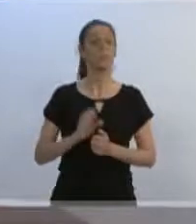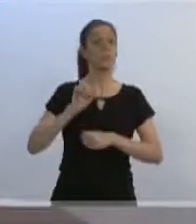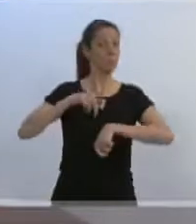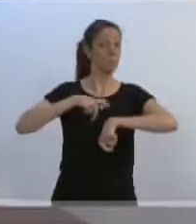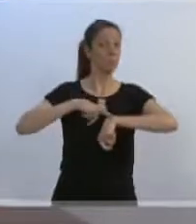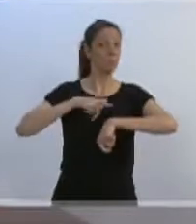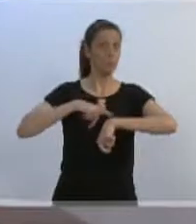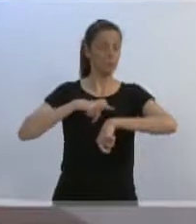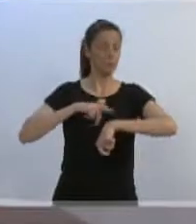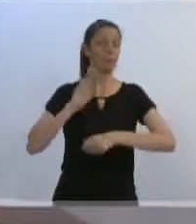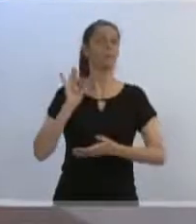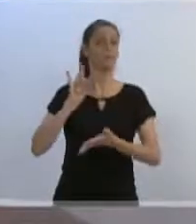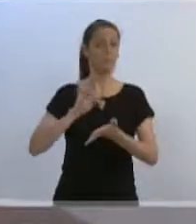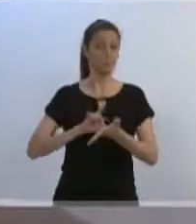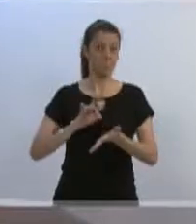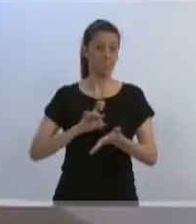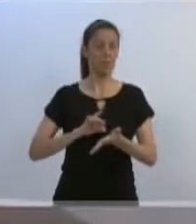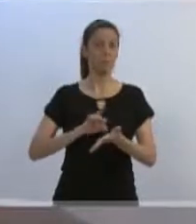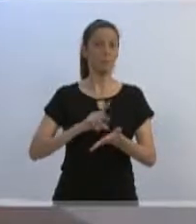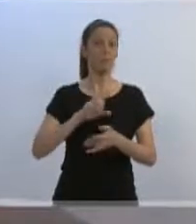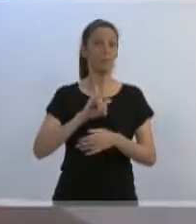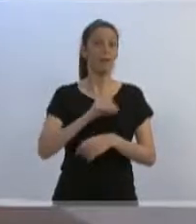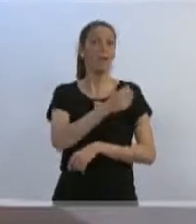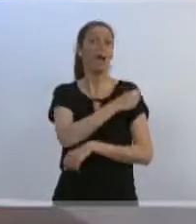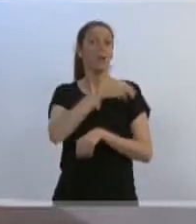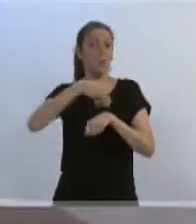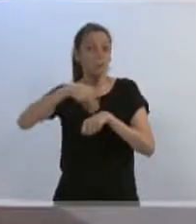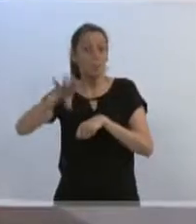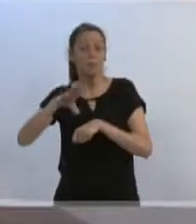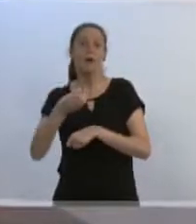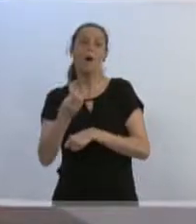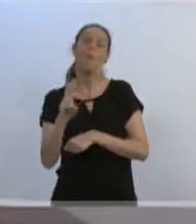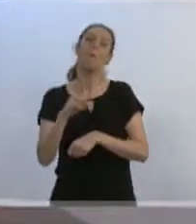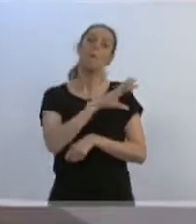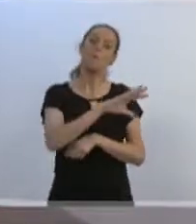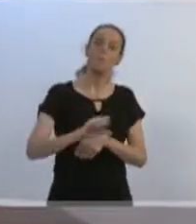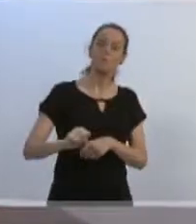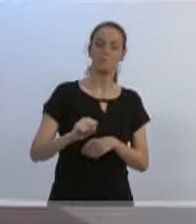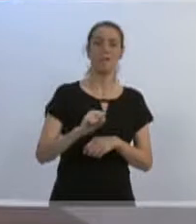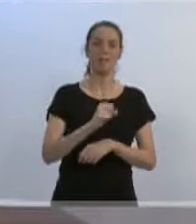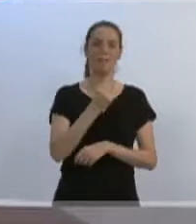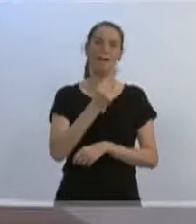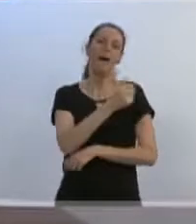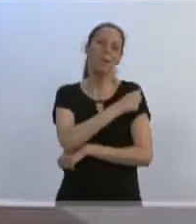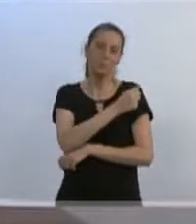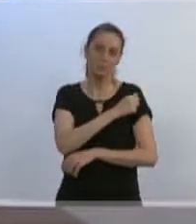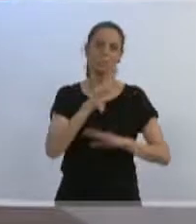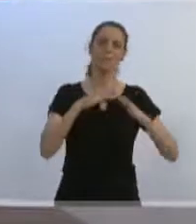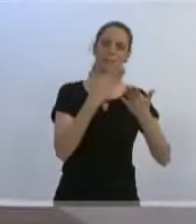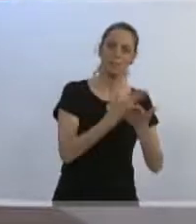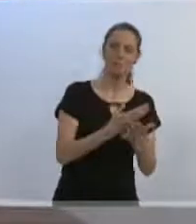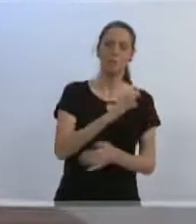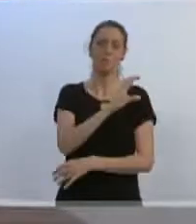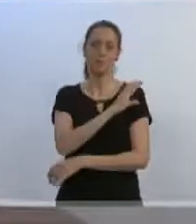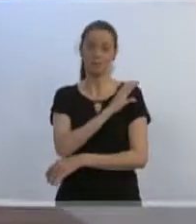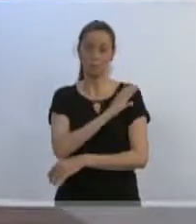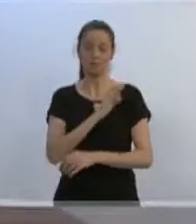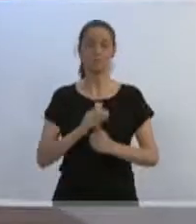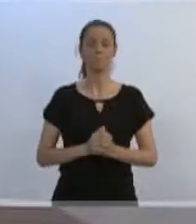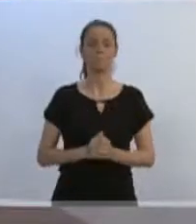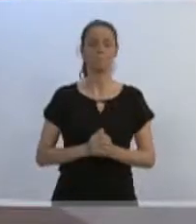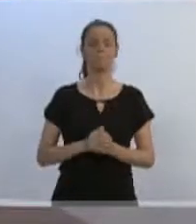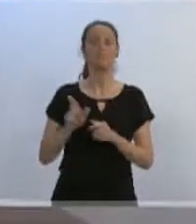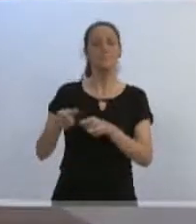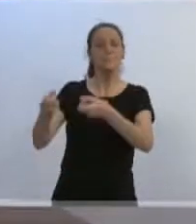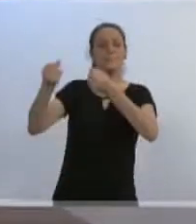em que vai elevar o aluno e trazer alunos das creches das escolas e das creches falaram que